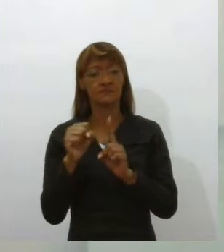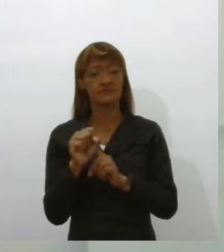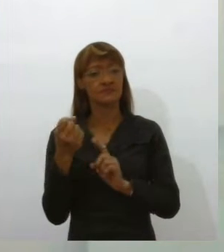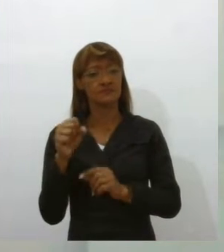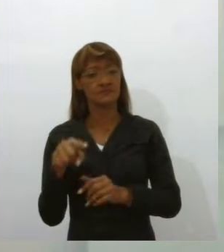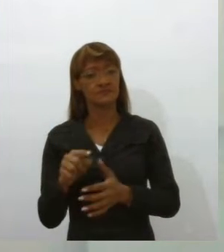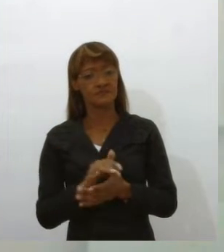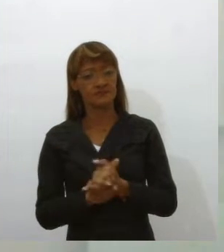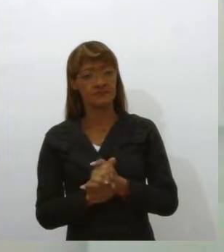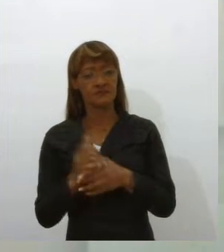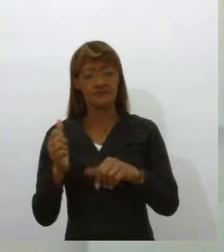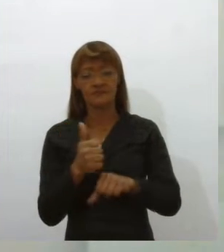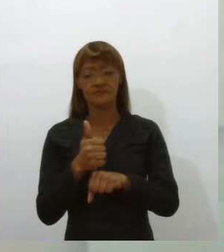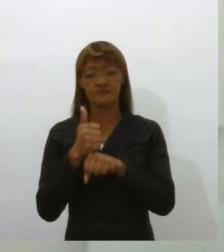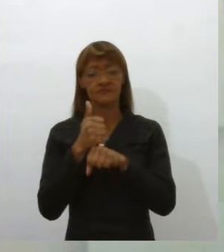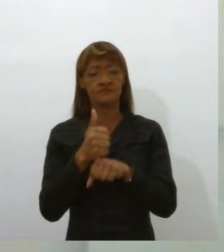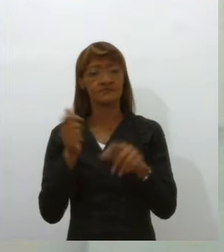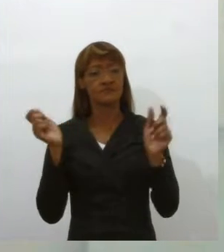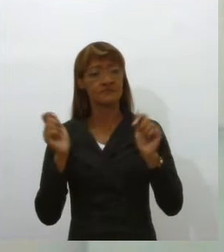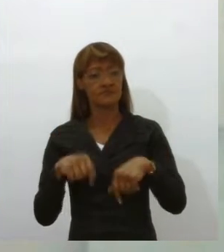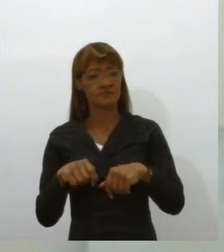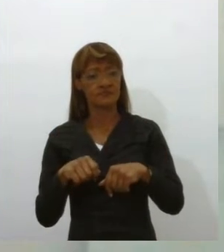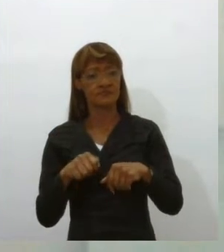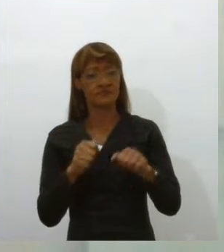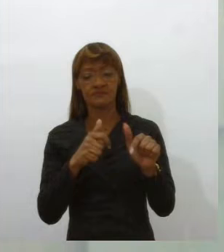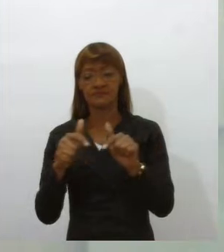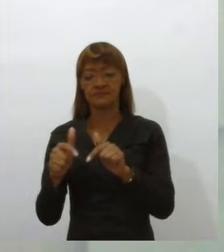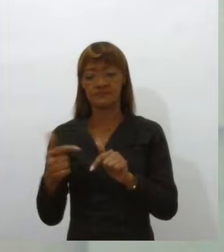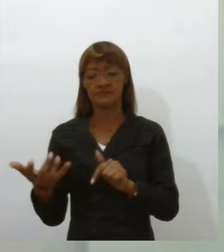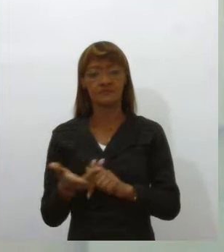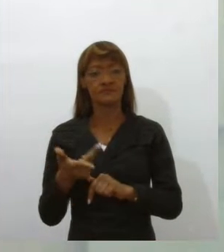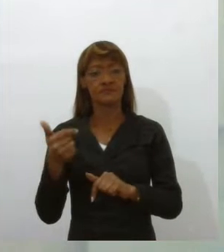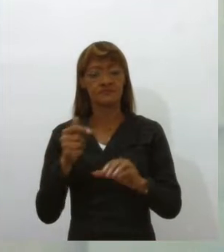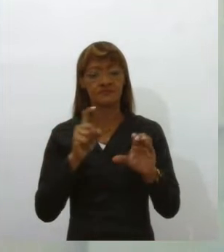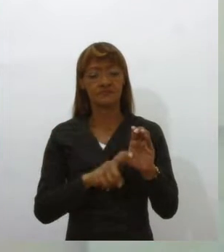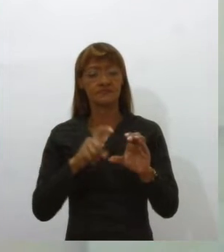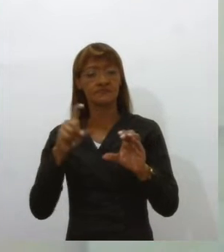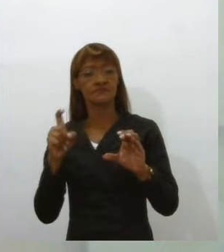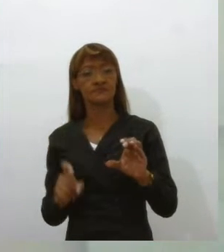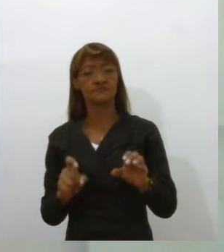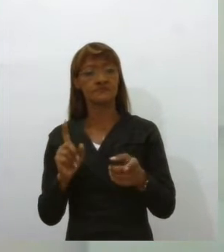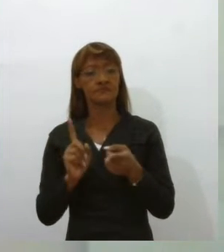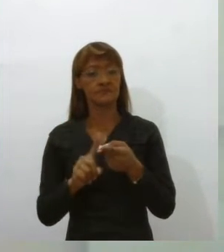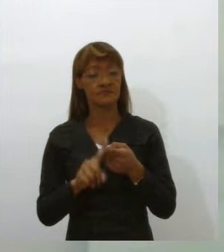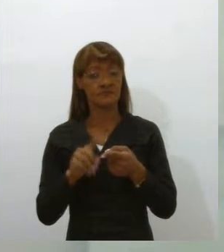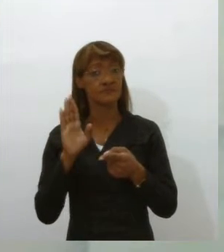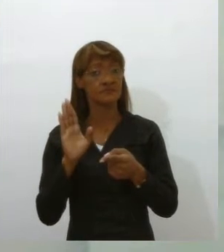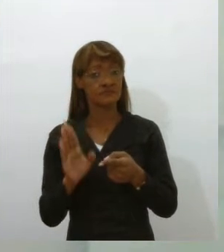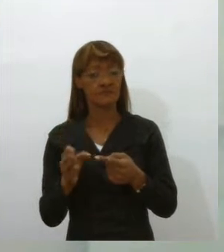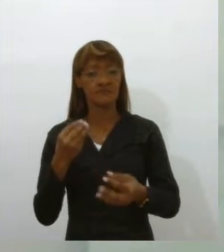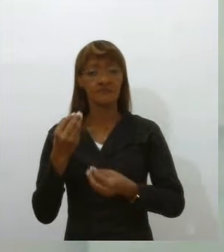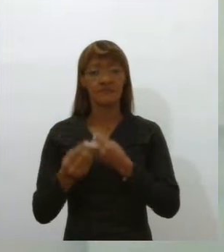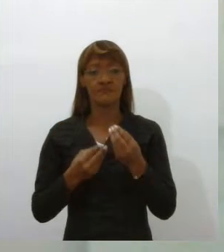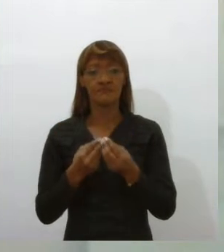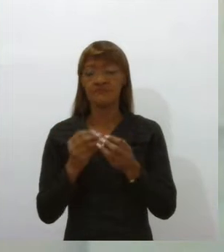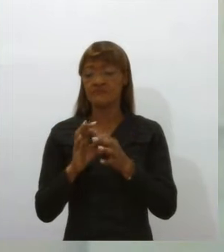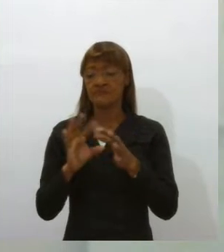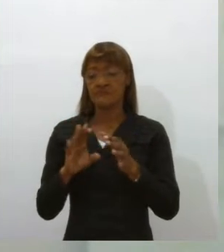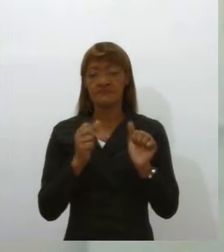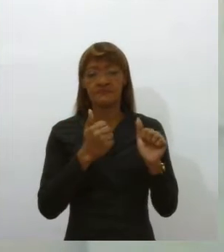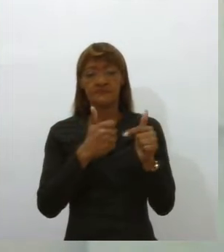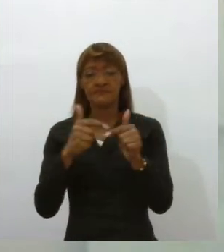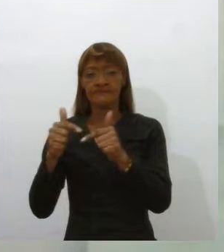possam atuar de maneira independente e também que tenham autonomia para fazer as suas atividades e também na